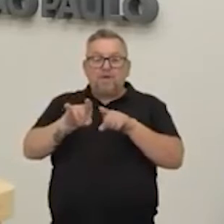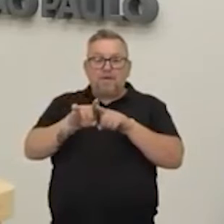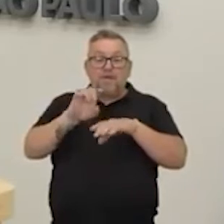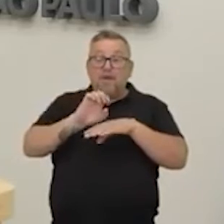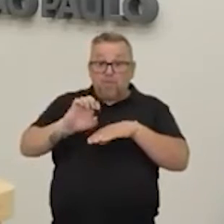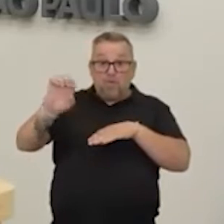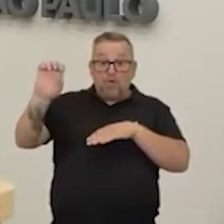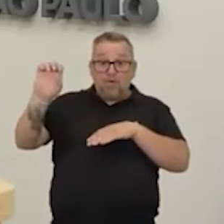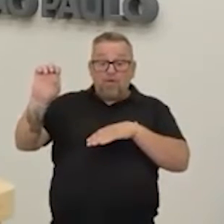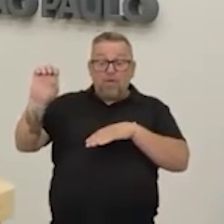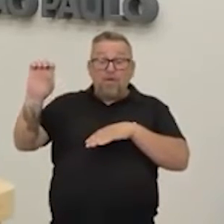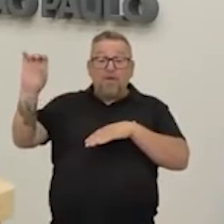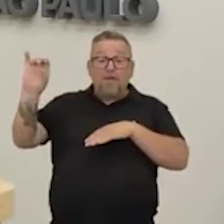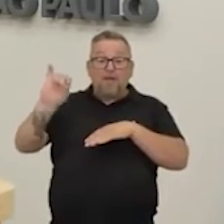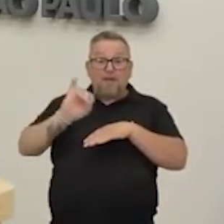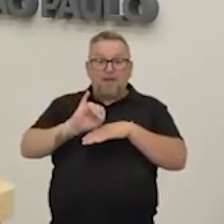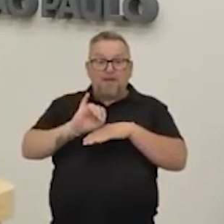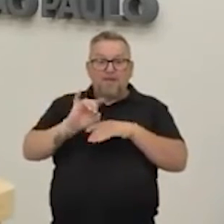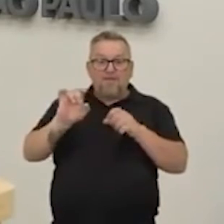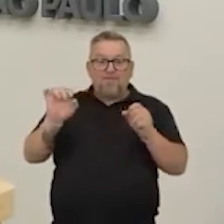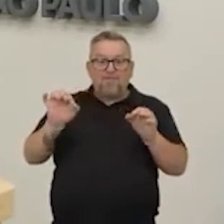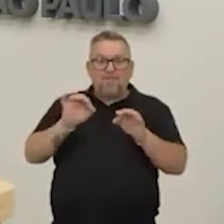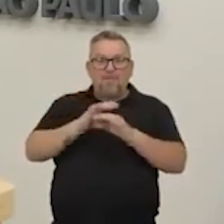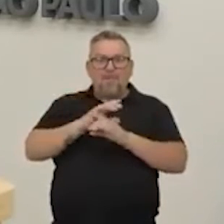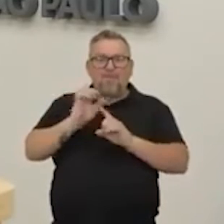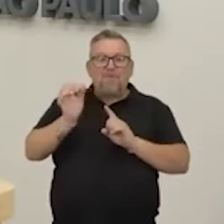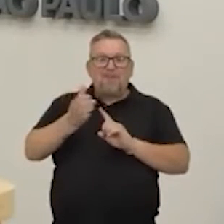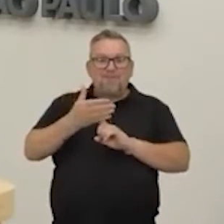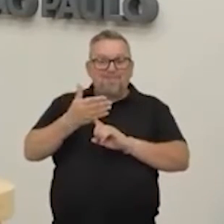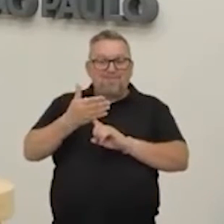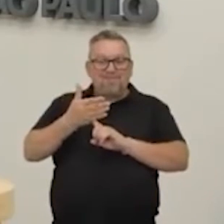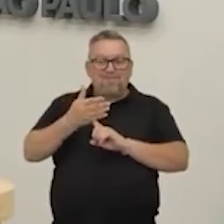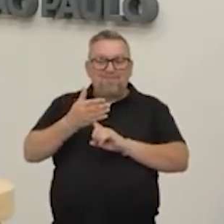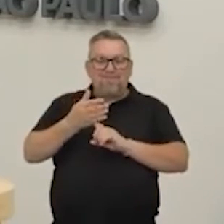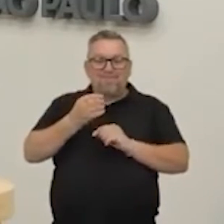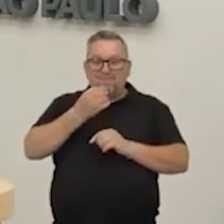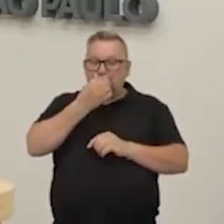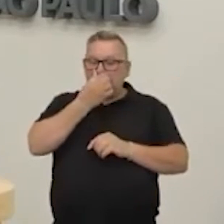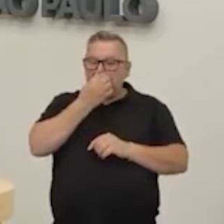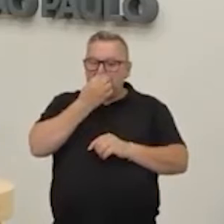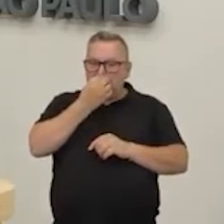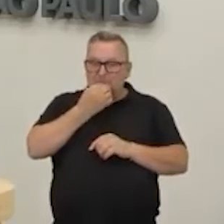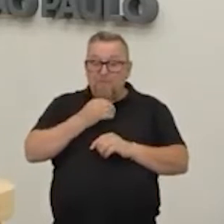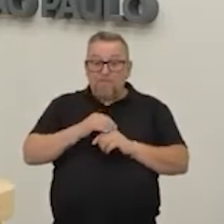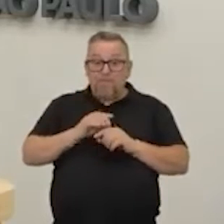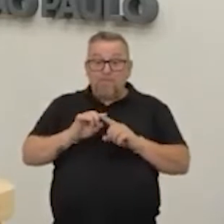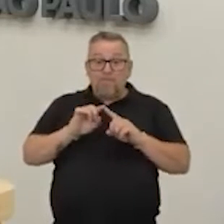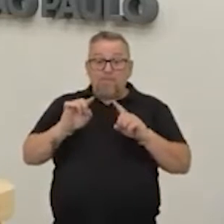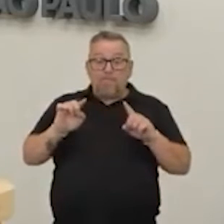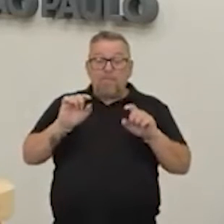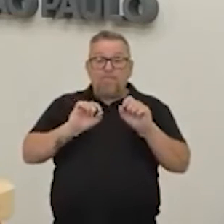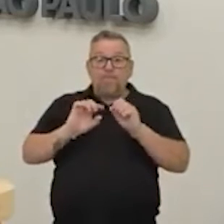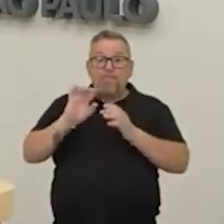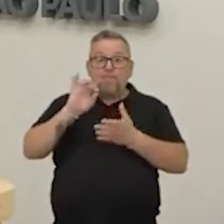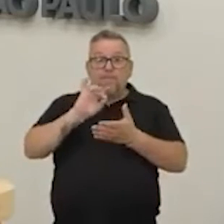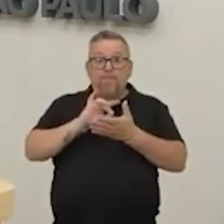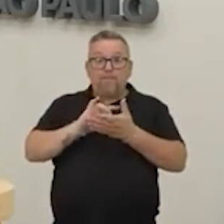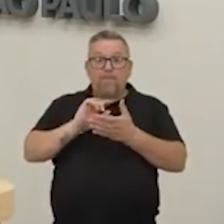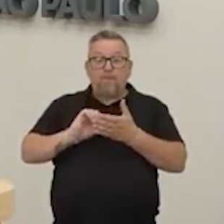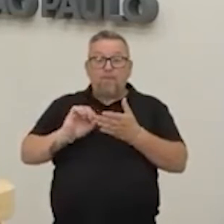exportamos minérios e importamos o produto final, né? Pois é. Aí fica difícil. Mas aí na realidade,